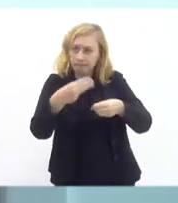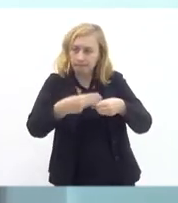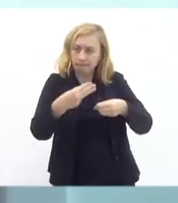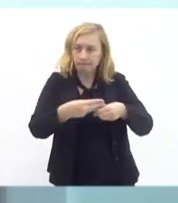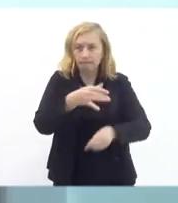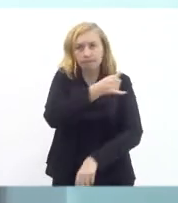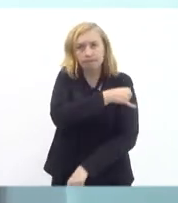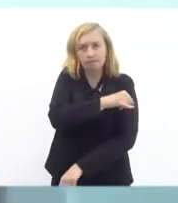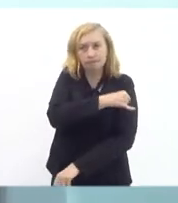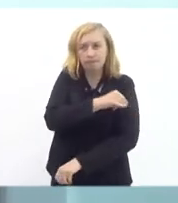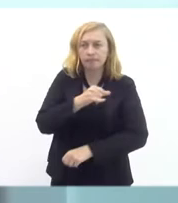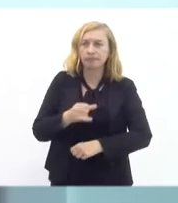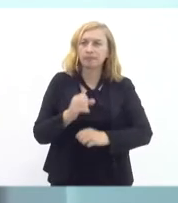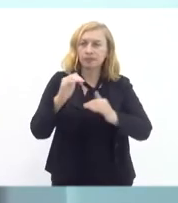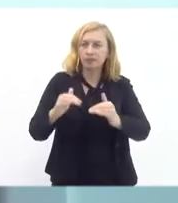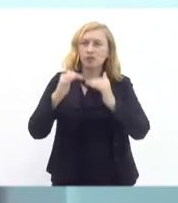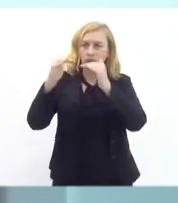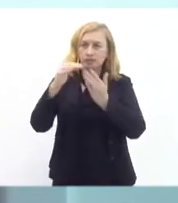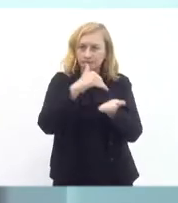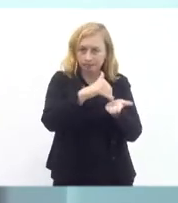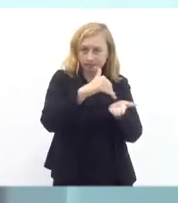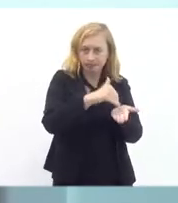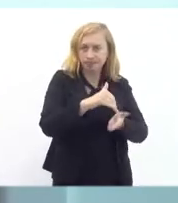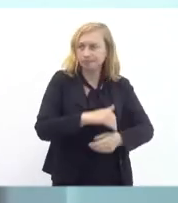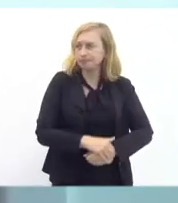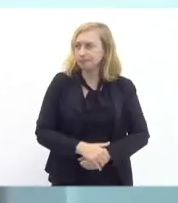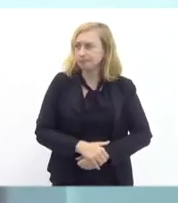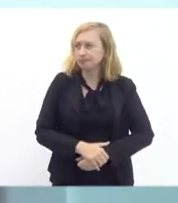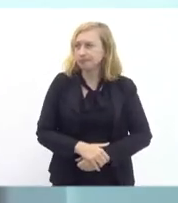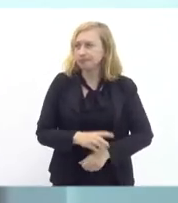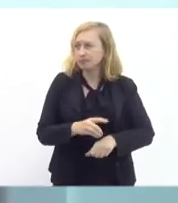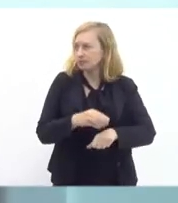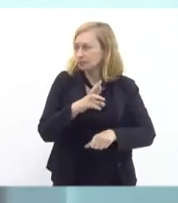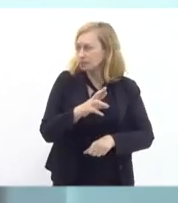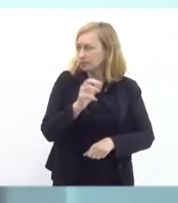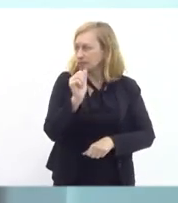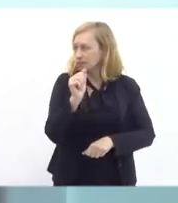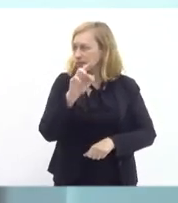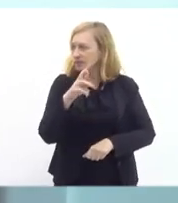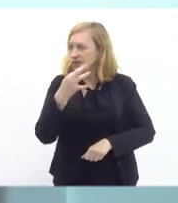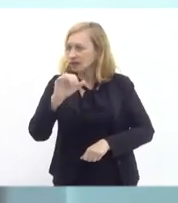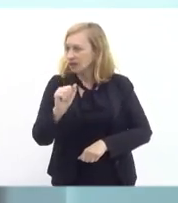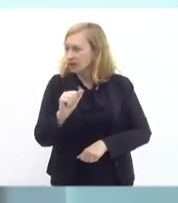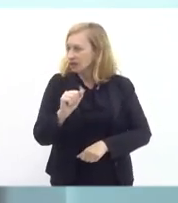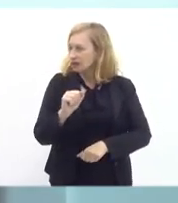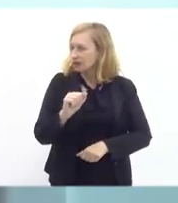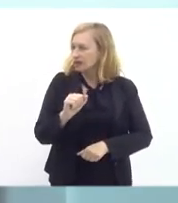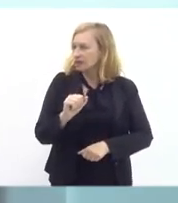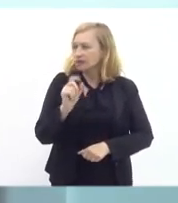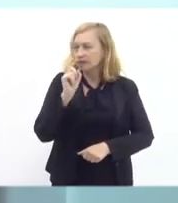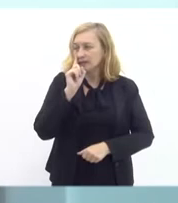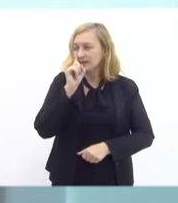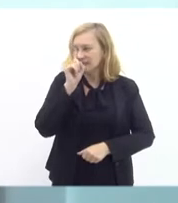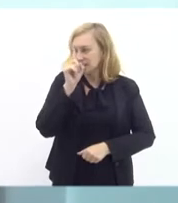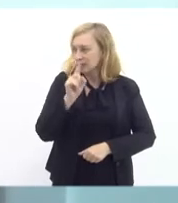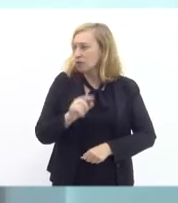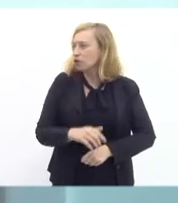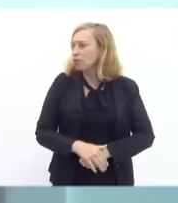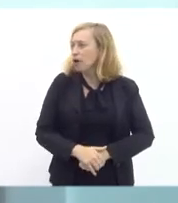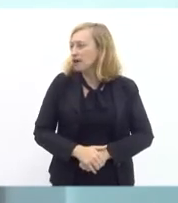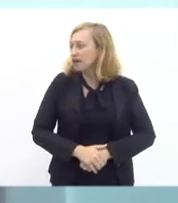na pessoa da sua subsecretária, a doutora Andréia, pelo trabalho, pelo engajamento, né, que sempre está